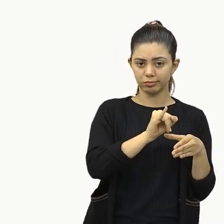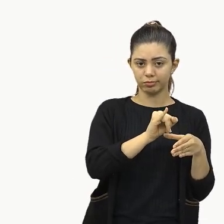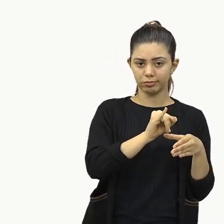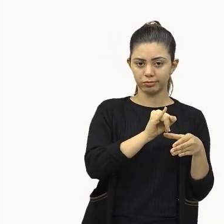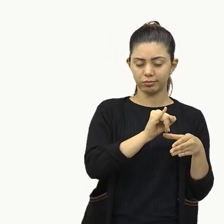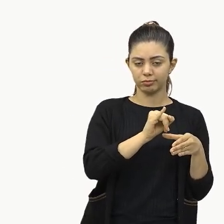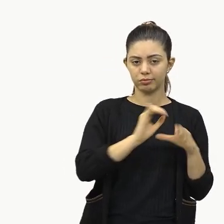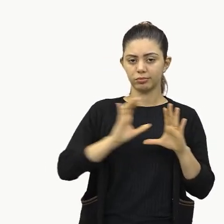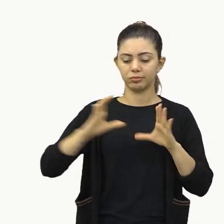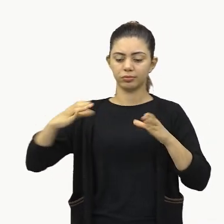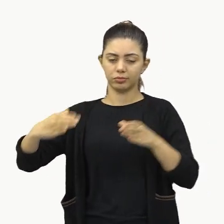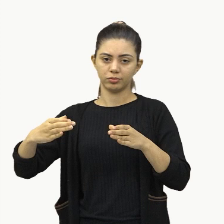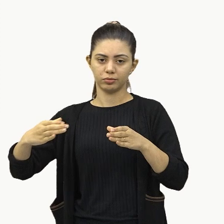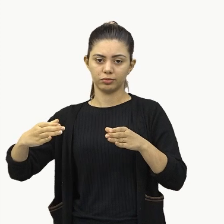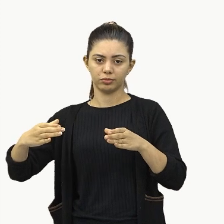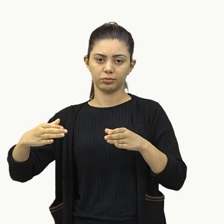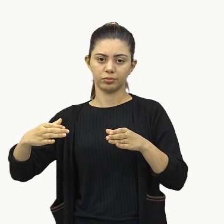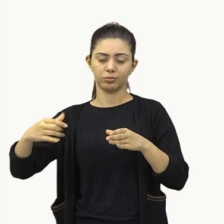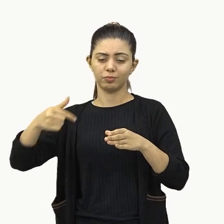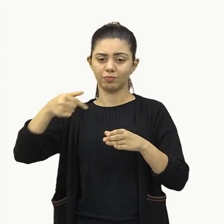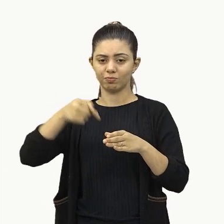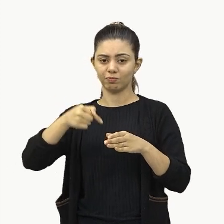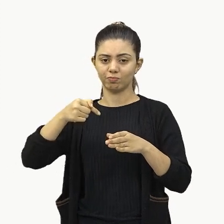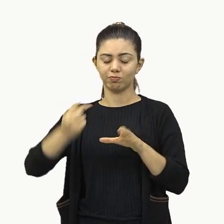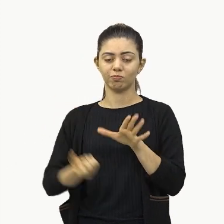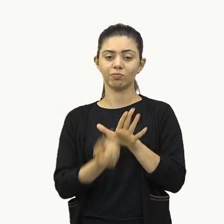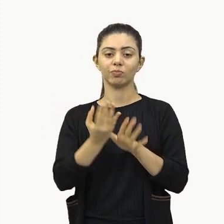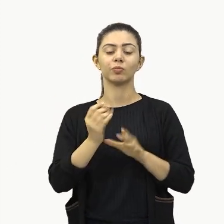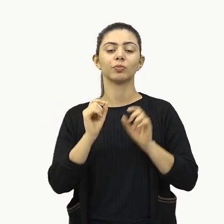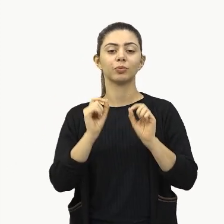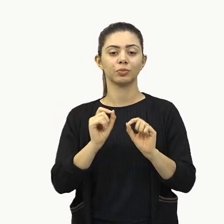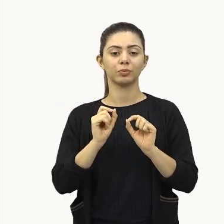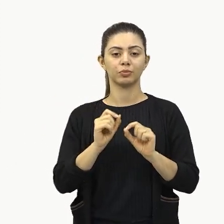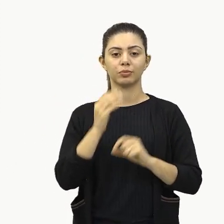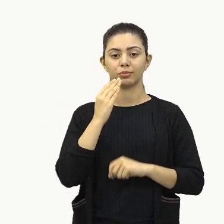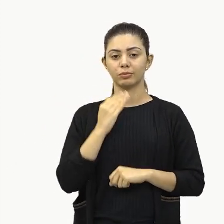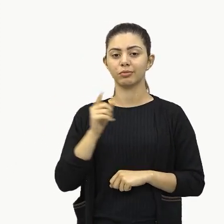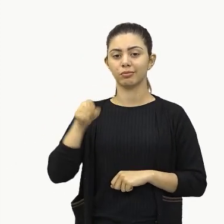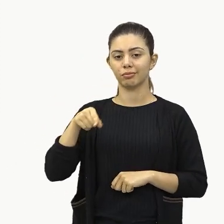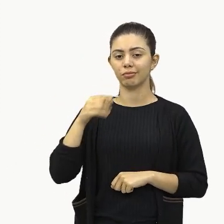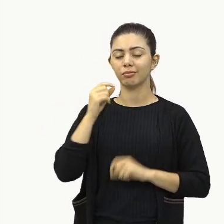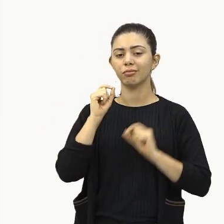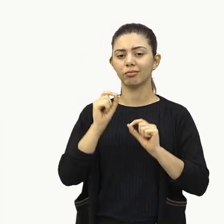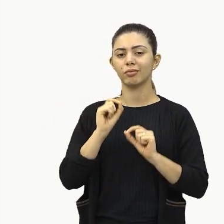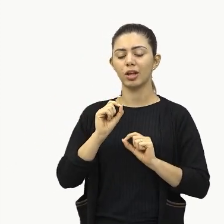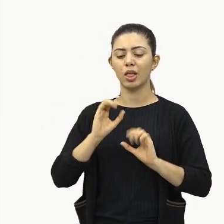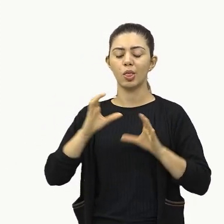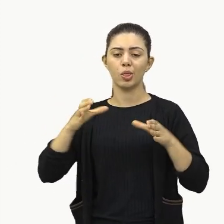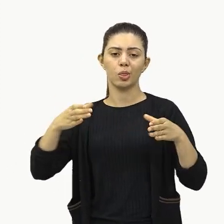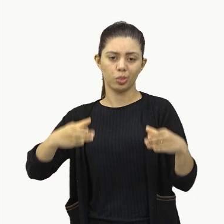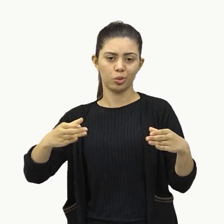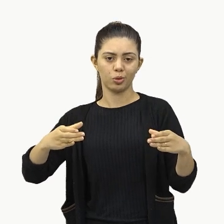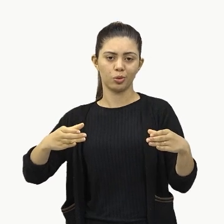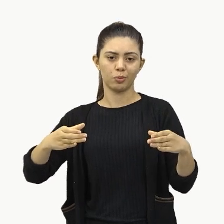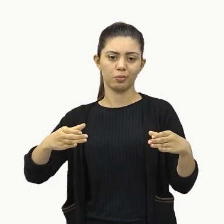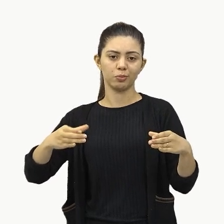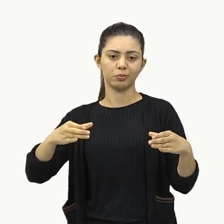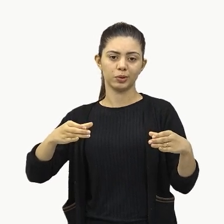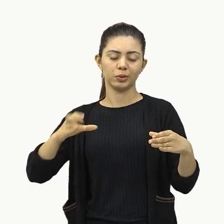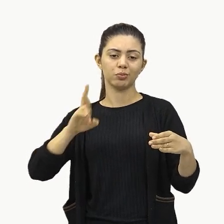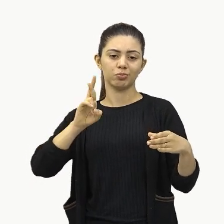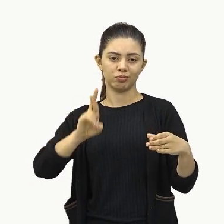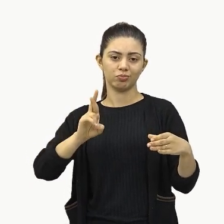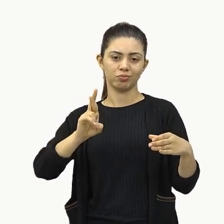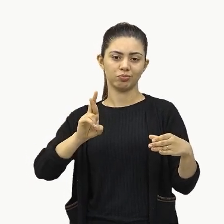irracionais, vão formar juntos ali o nosso conjunto dos números reais, ok? Que vai ser